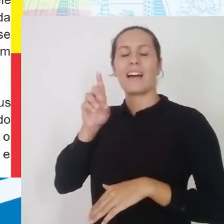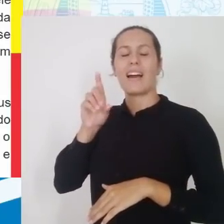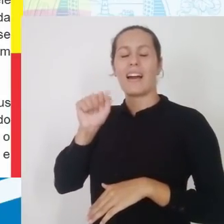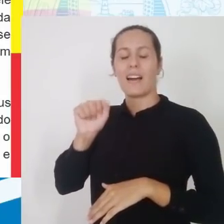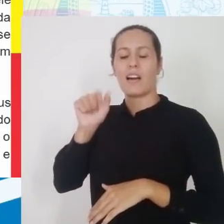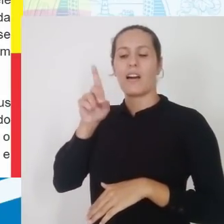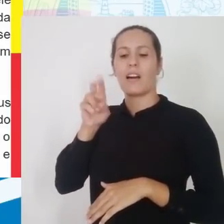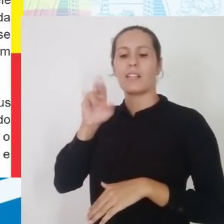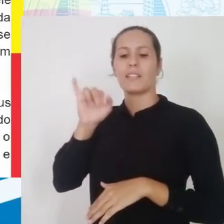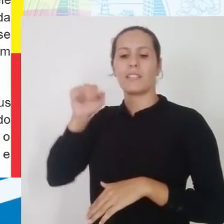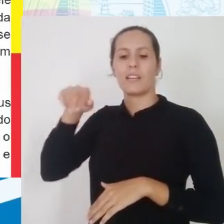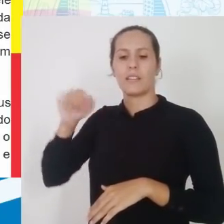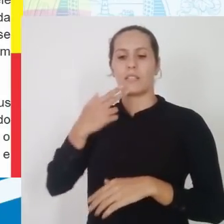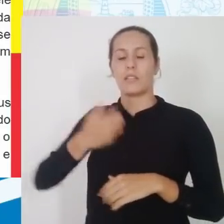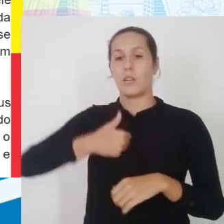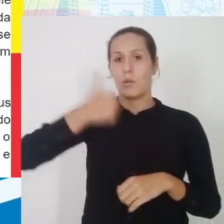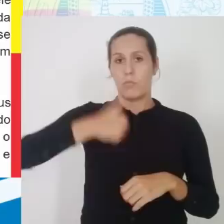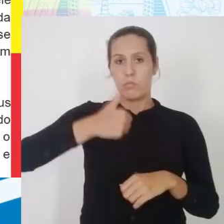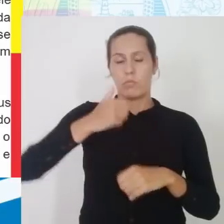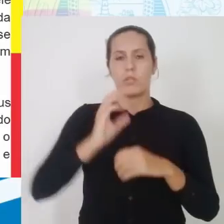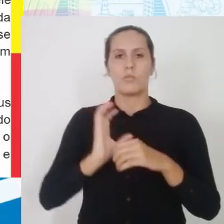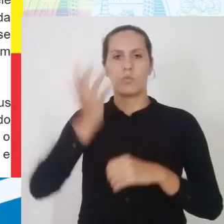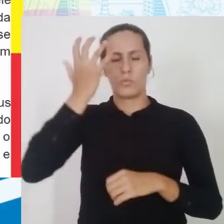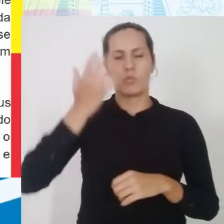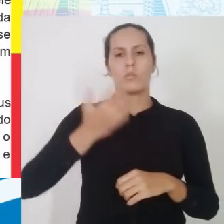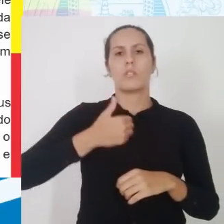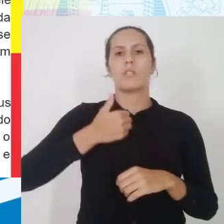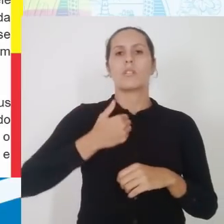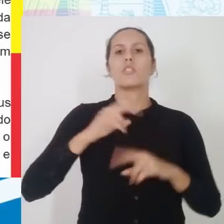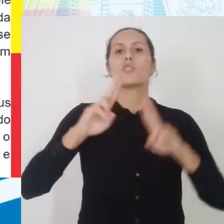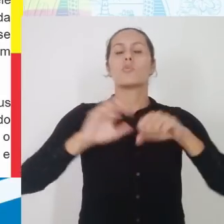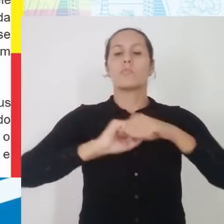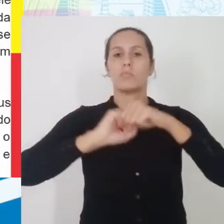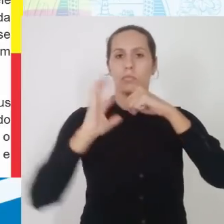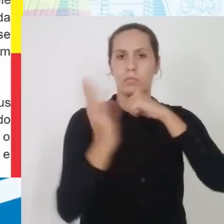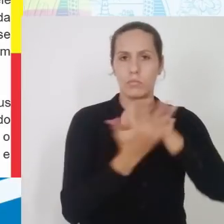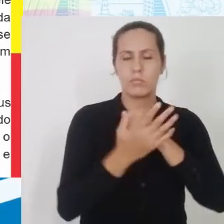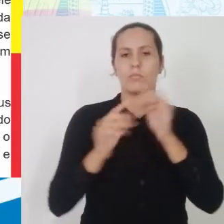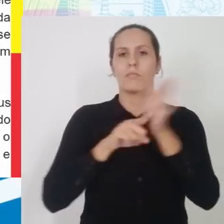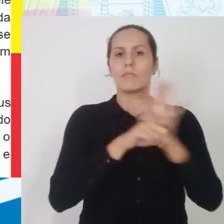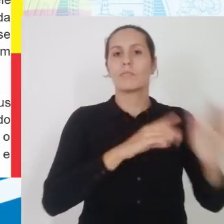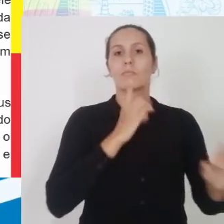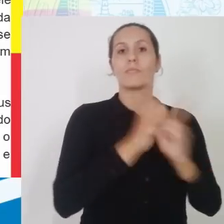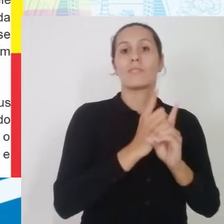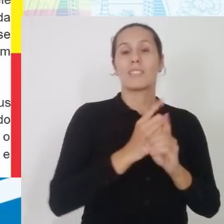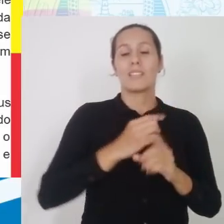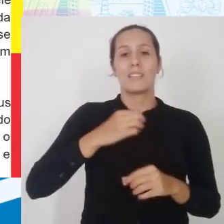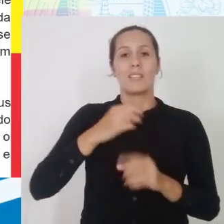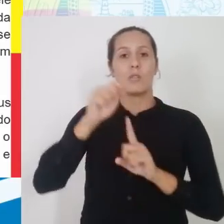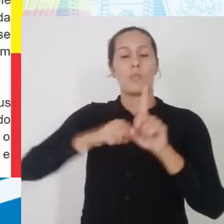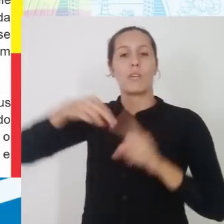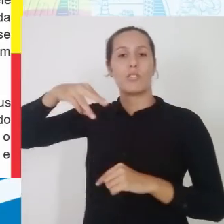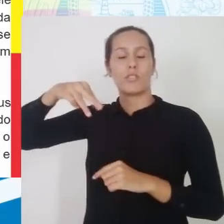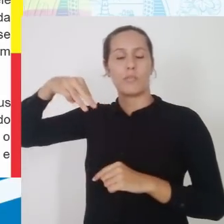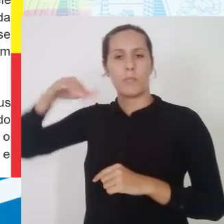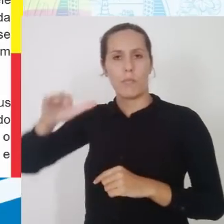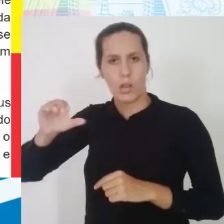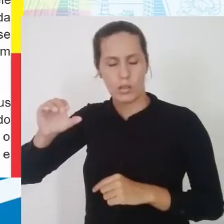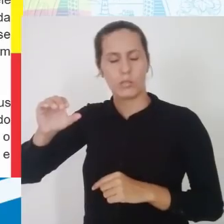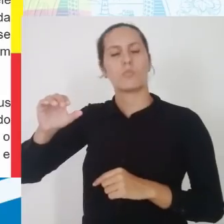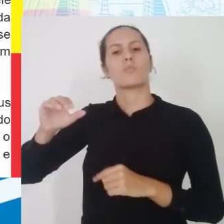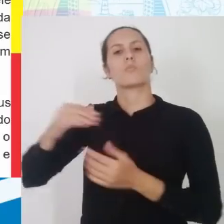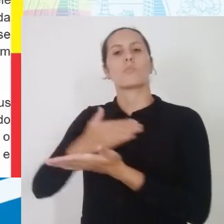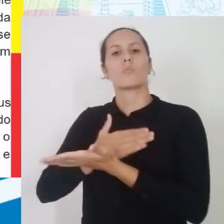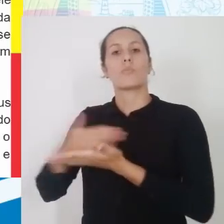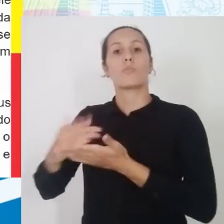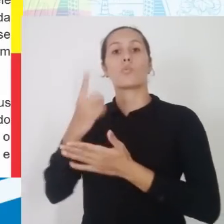governador Ibanez Rocha assinou o primeiro decreto com medidas de contenção da Covid-19, suspendendo eventos com mais de 100